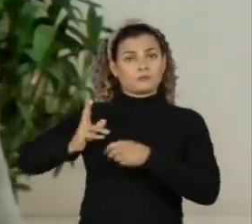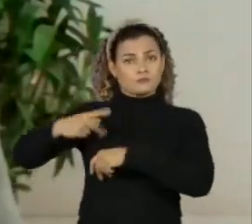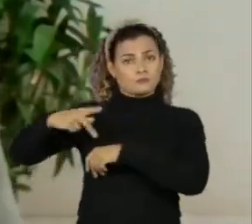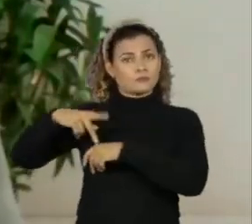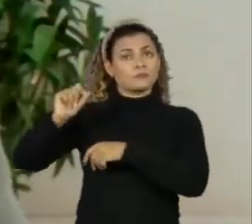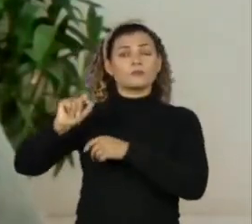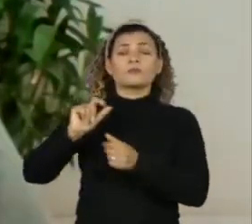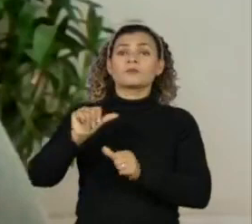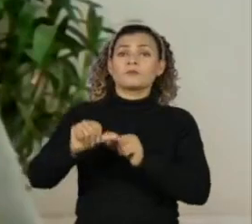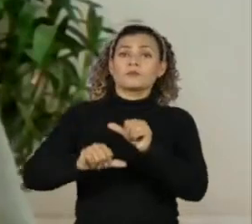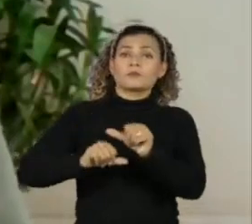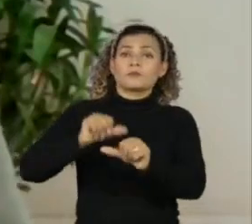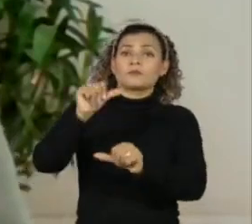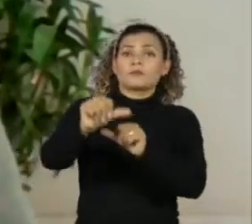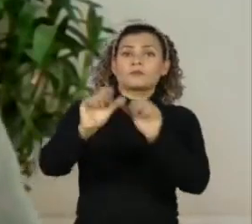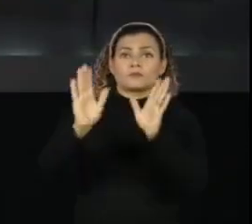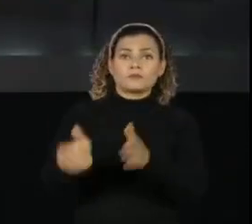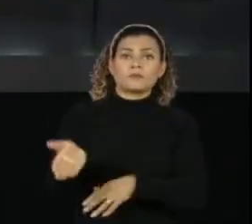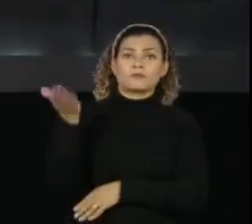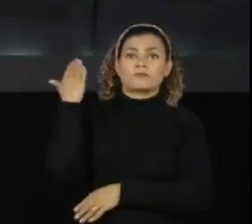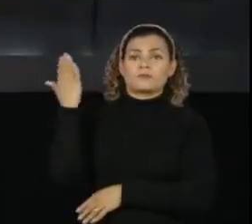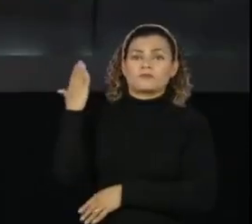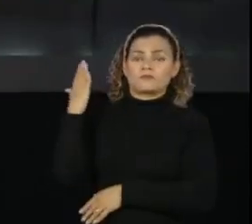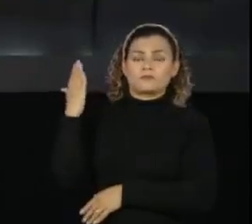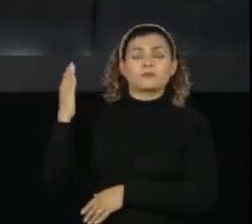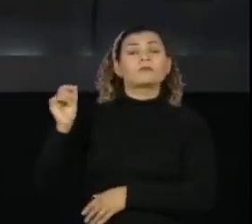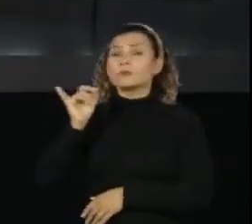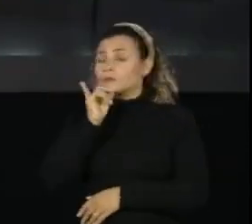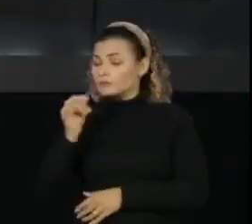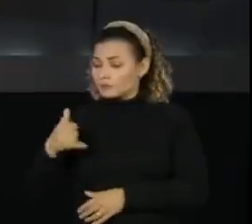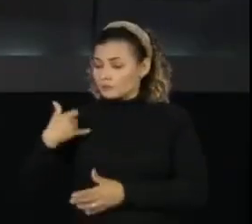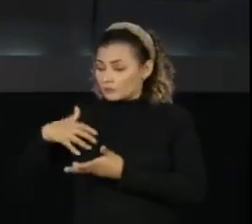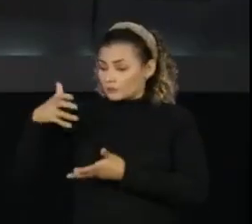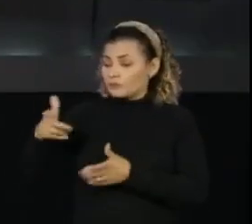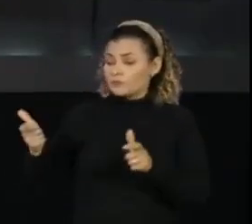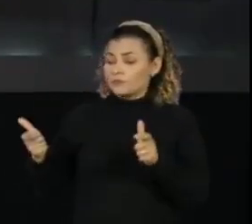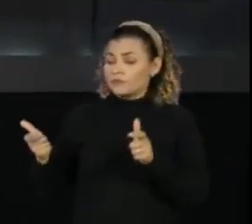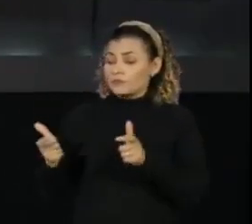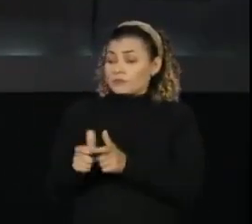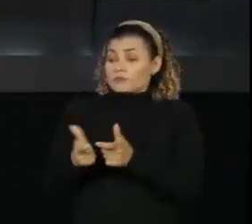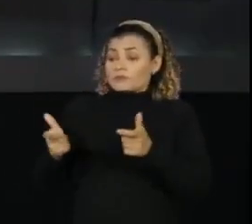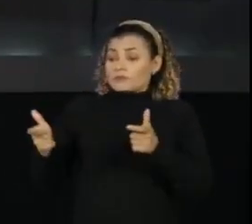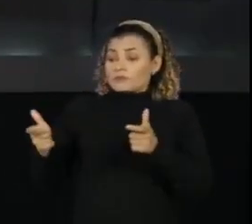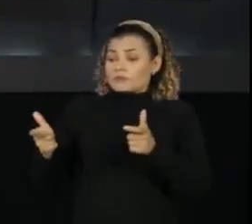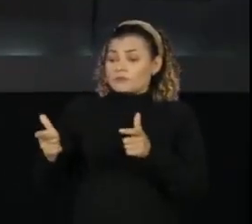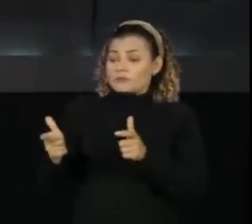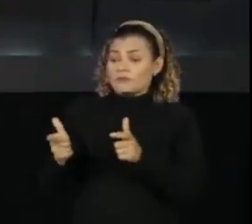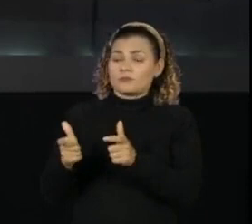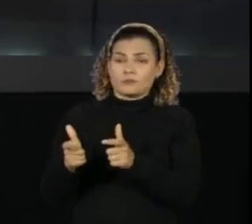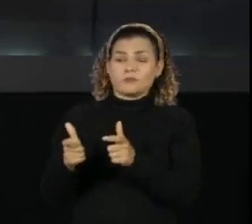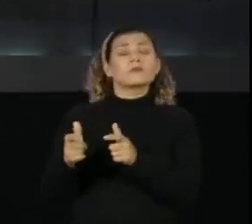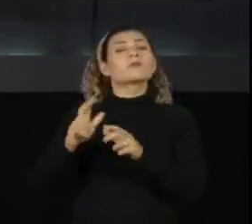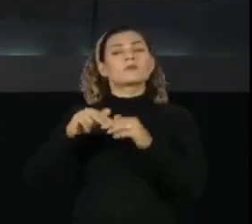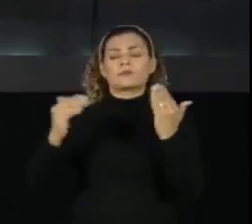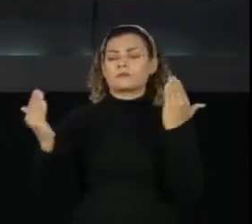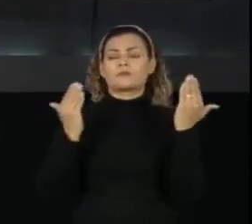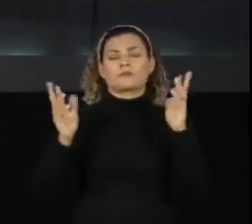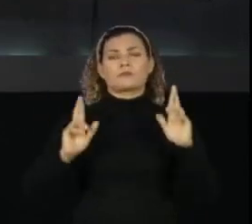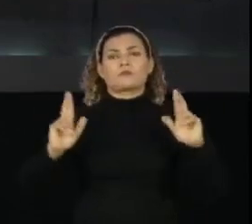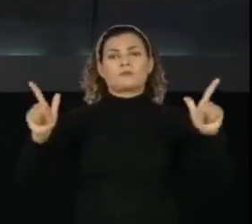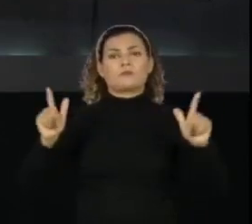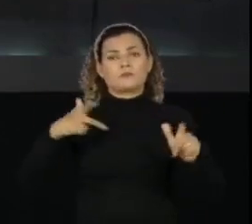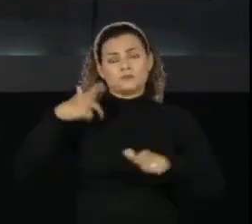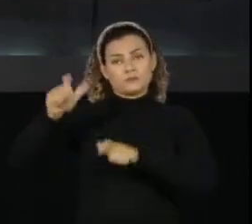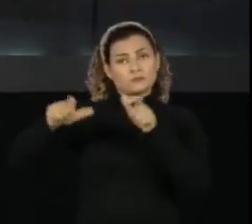transição demográfica já ocorreu. Então, você não tem experimentado aumentos muito expressivos da expectativa de vida